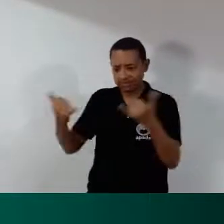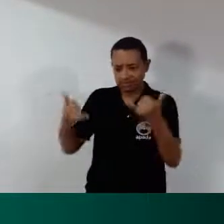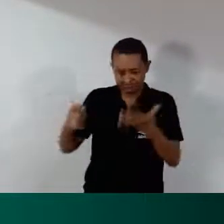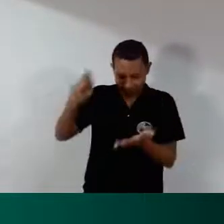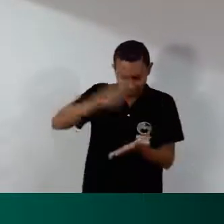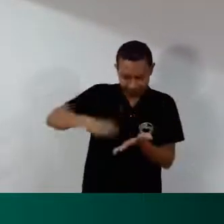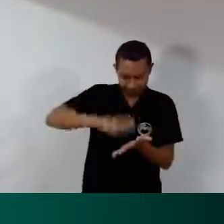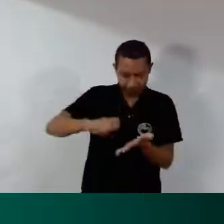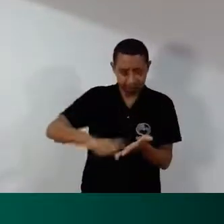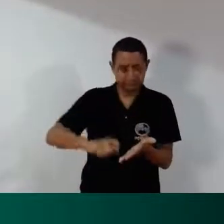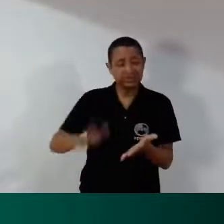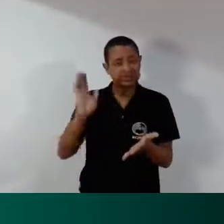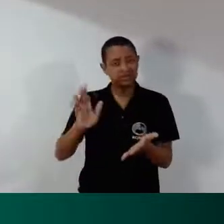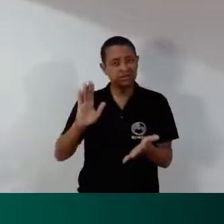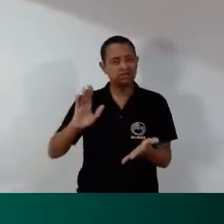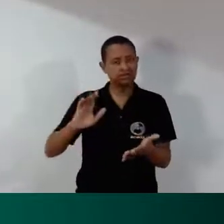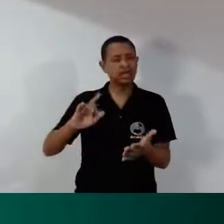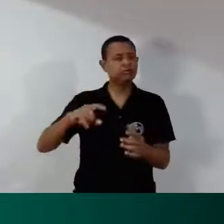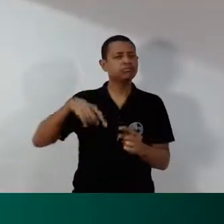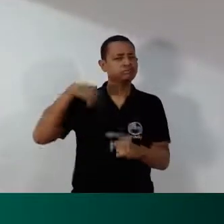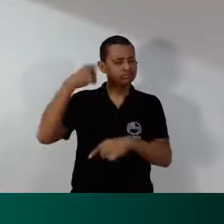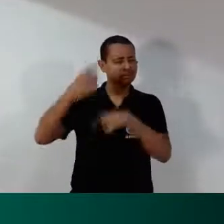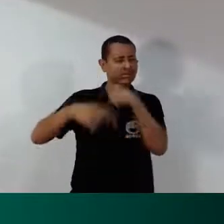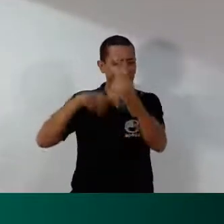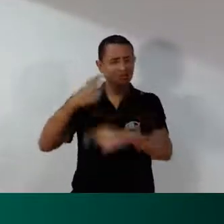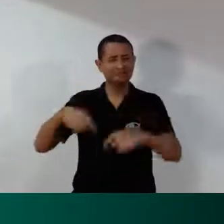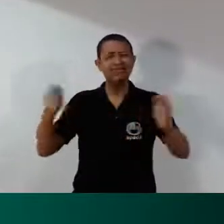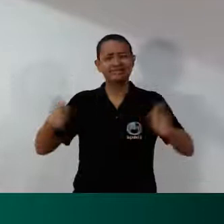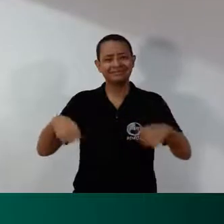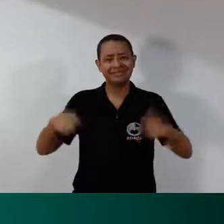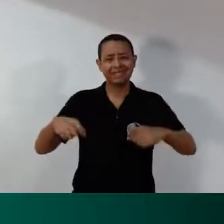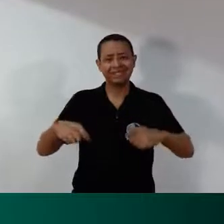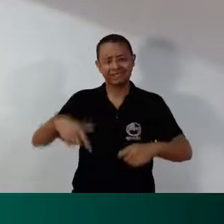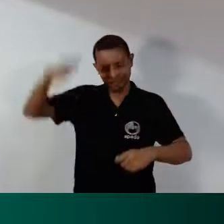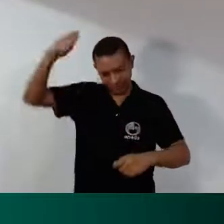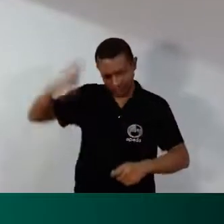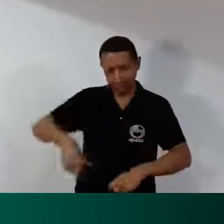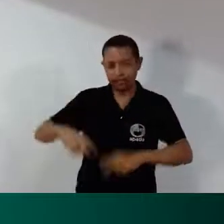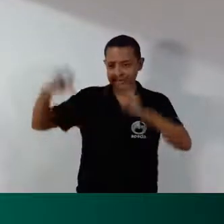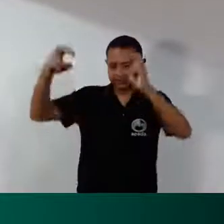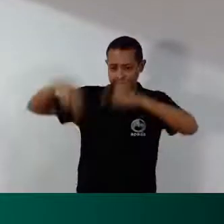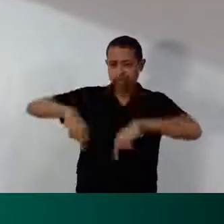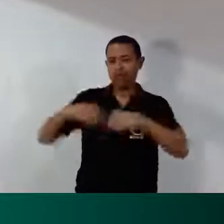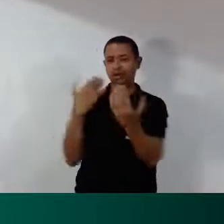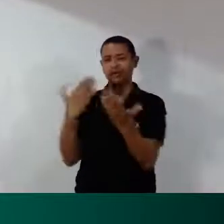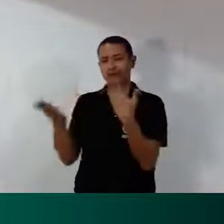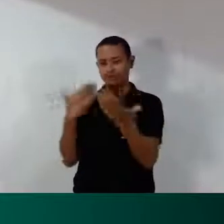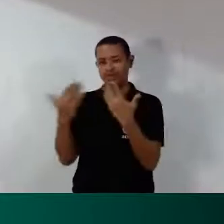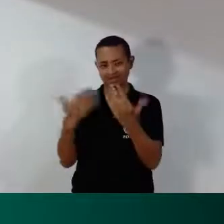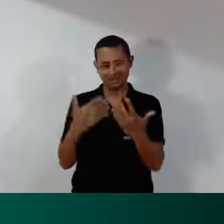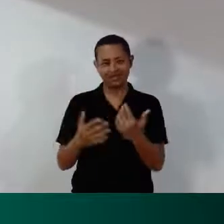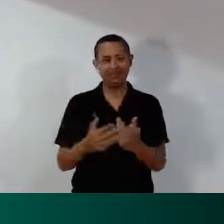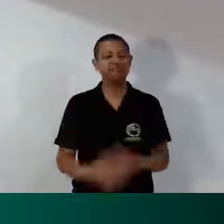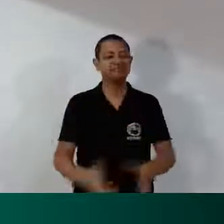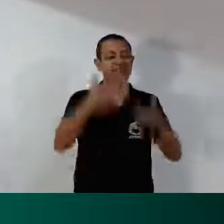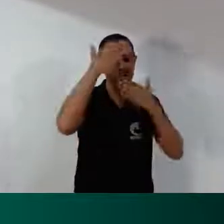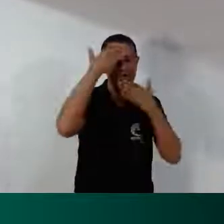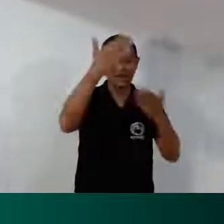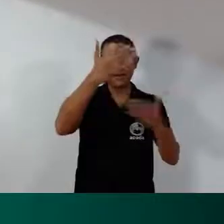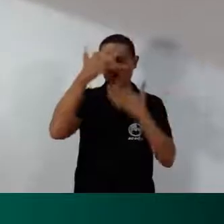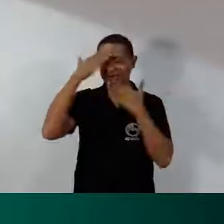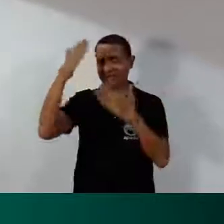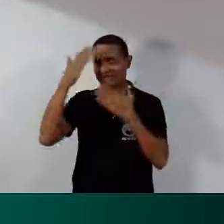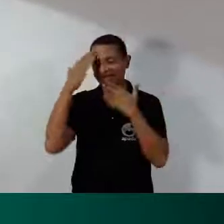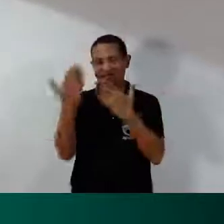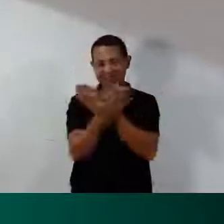vamos ter outras oportunidades de conversar junto e as coisas vão acontecer tá muito obrigada obrigada pela